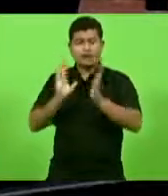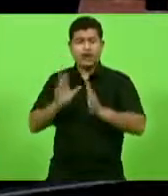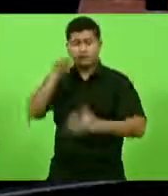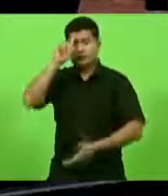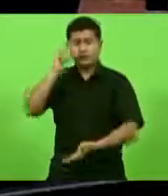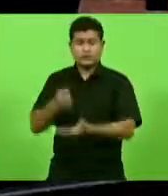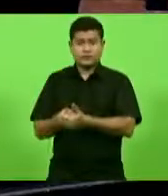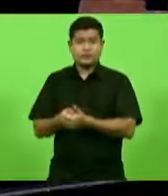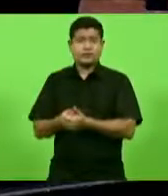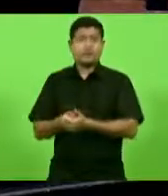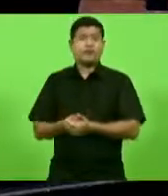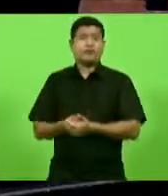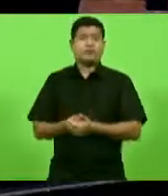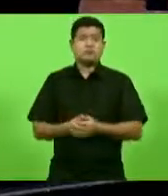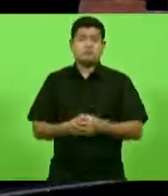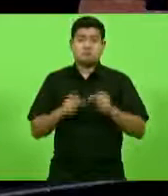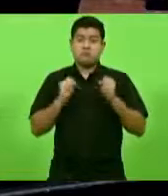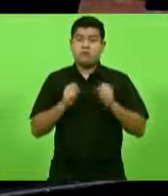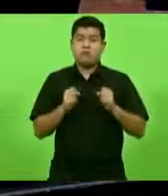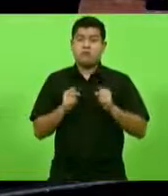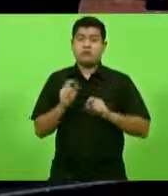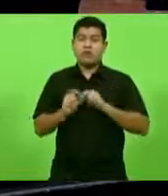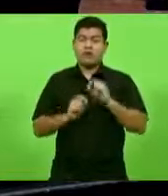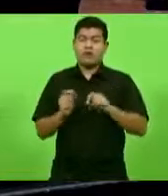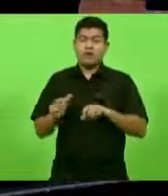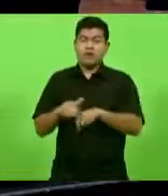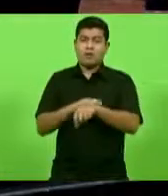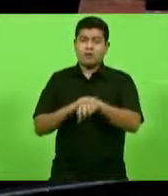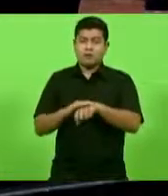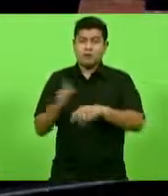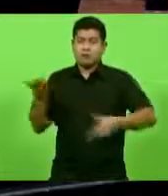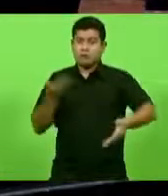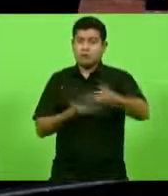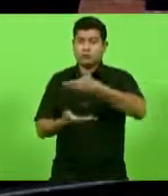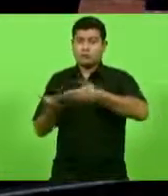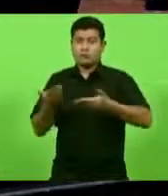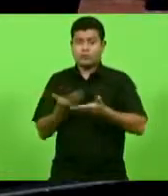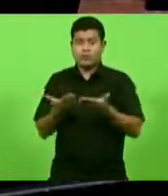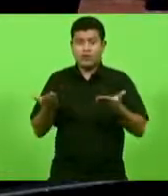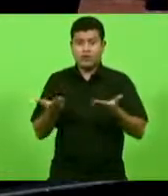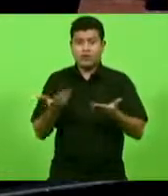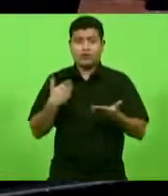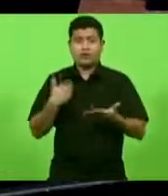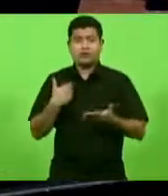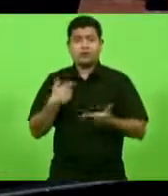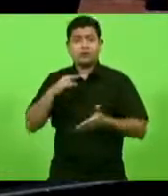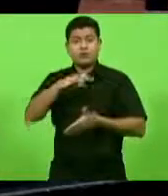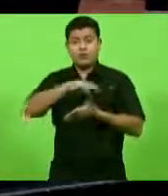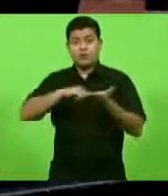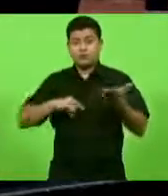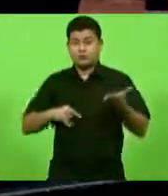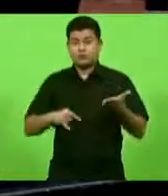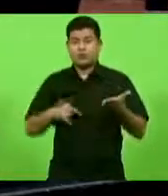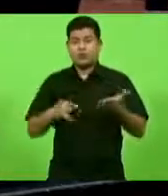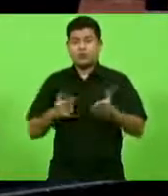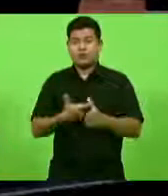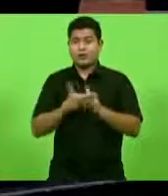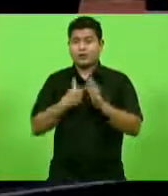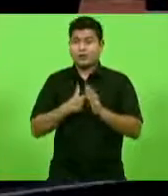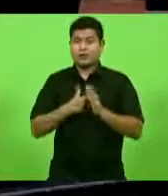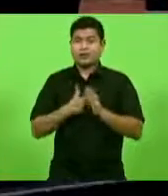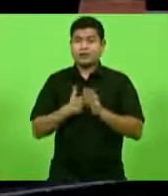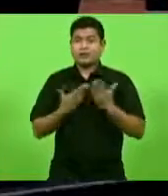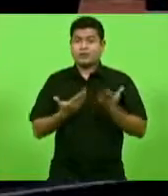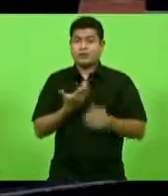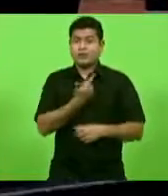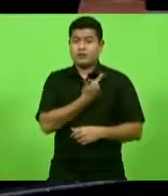que numa possível renegociação da dívida, ou seja, do contrato de dívida que o Estado